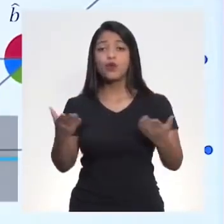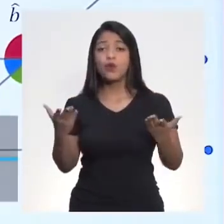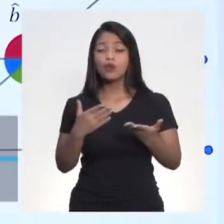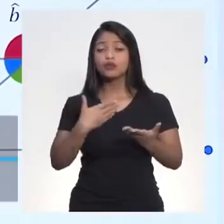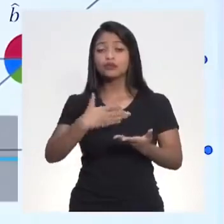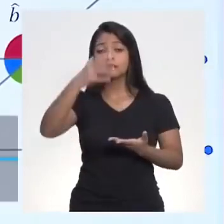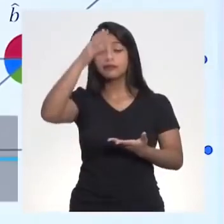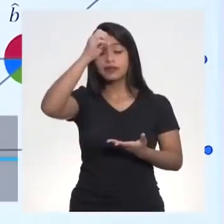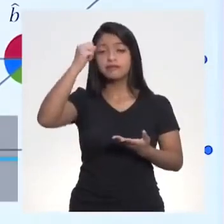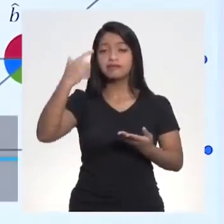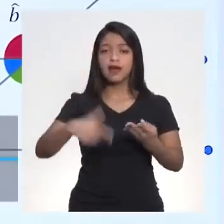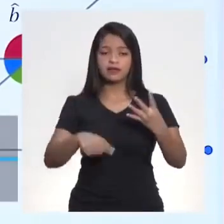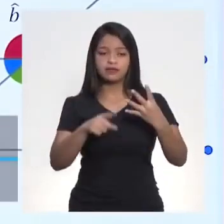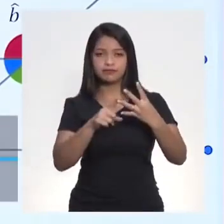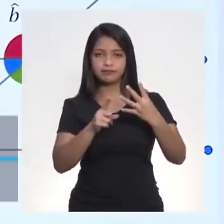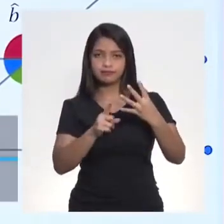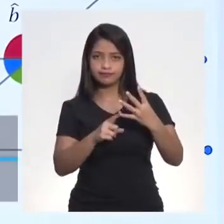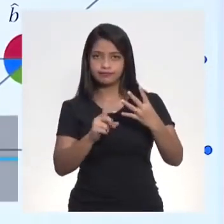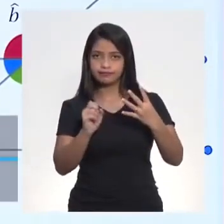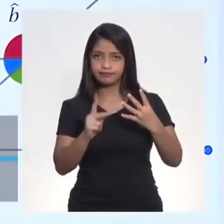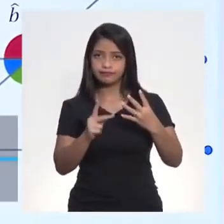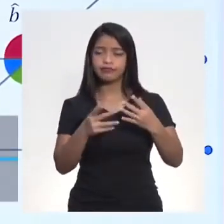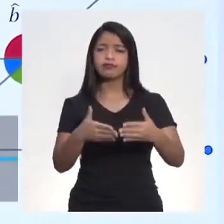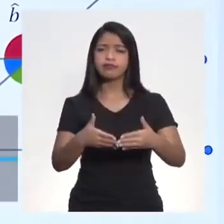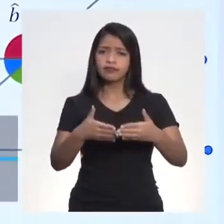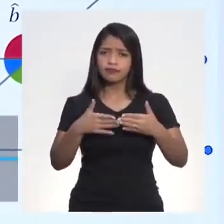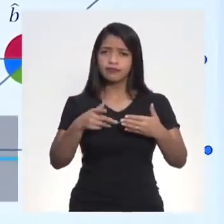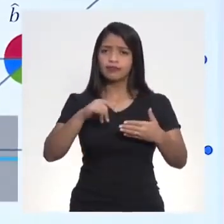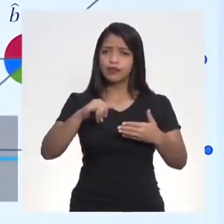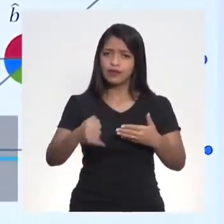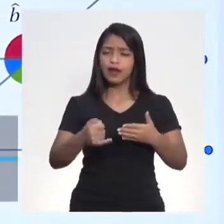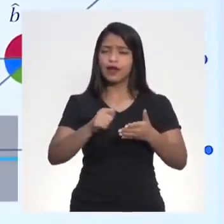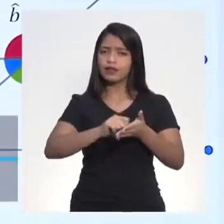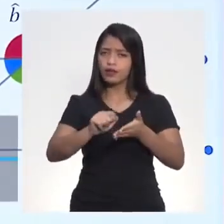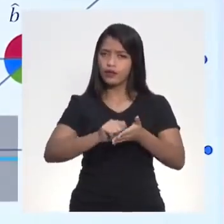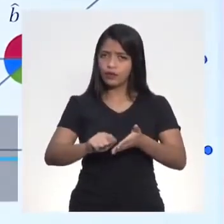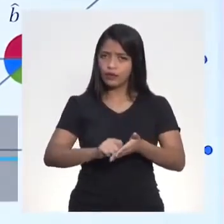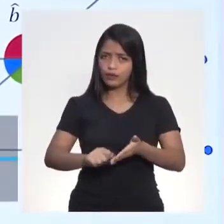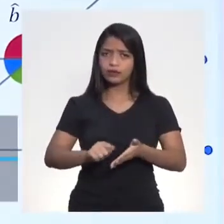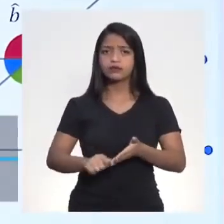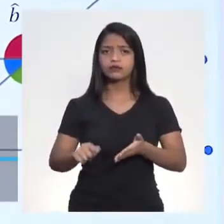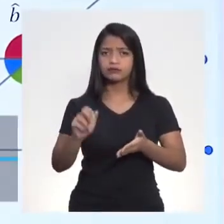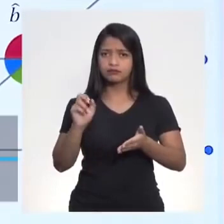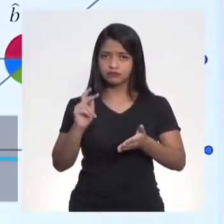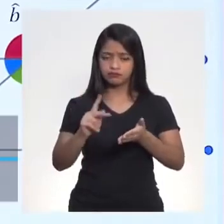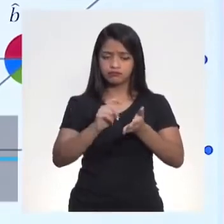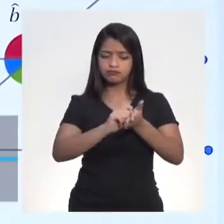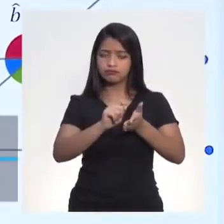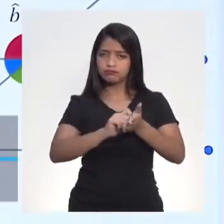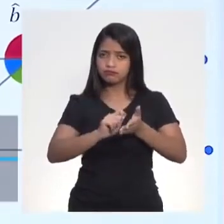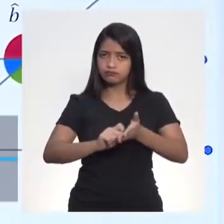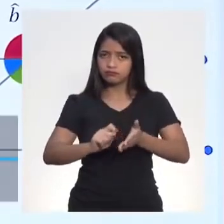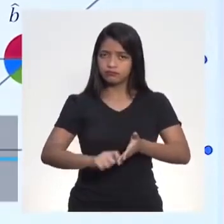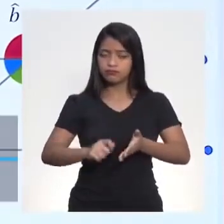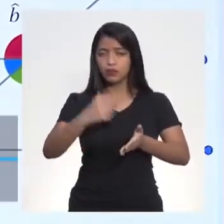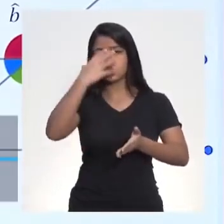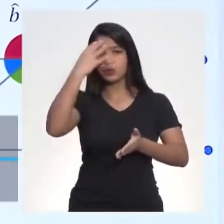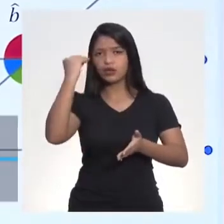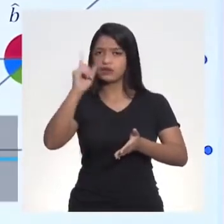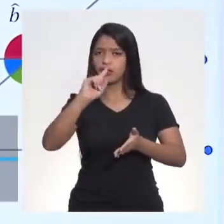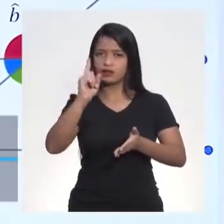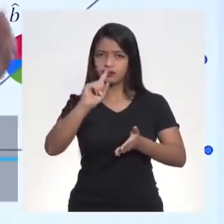duas. Então, por favor, anotem lá no caderno, deixa anotado, deixa na orientação o que que é para você não